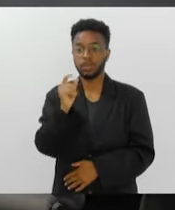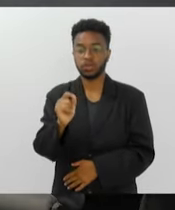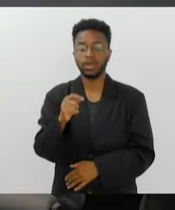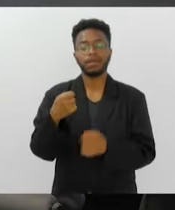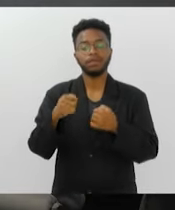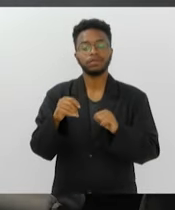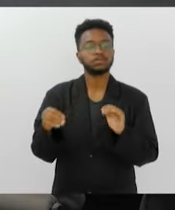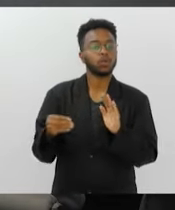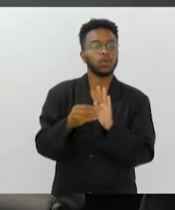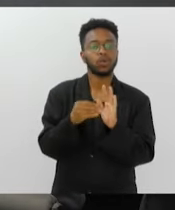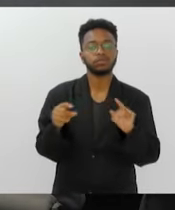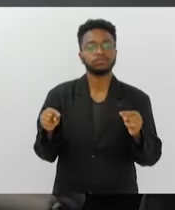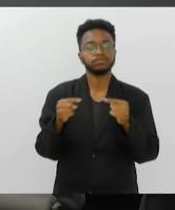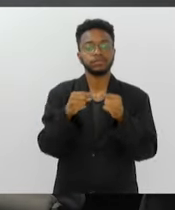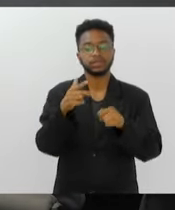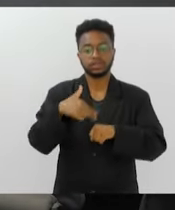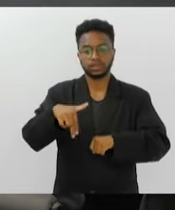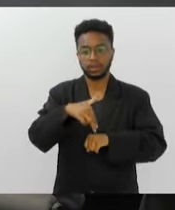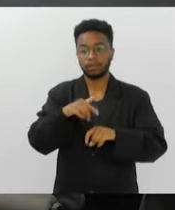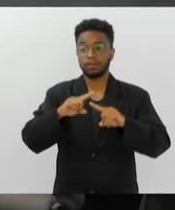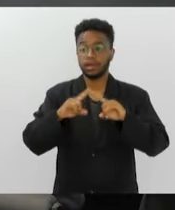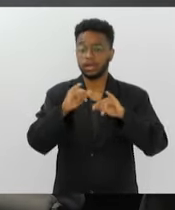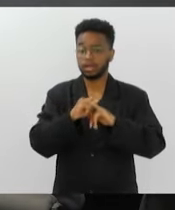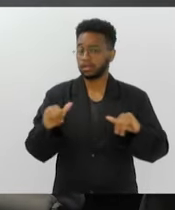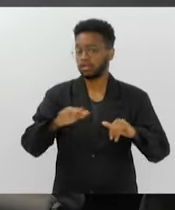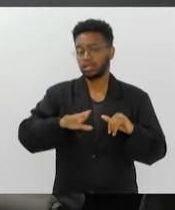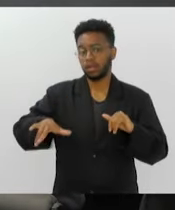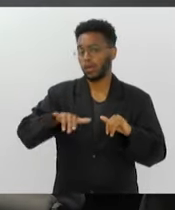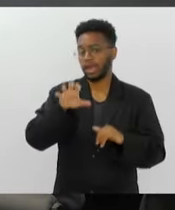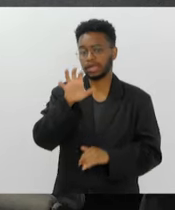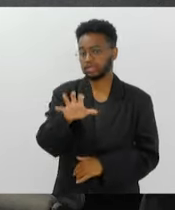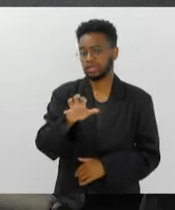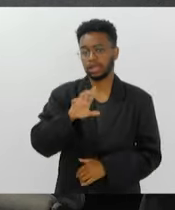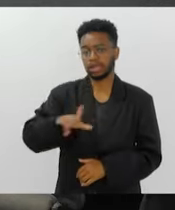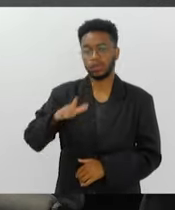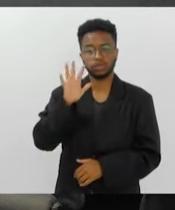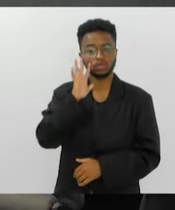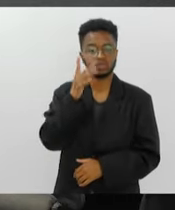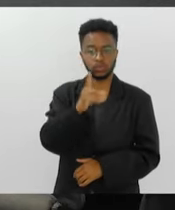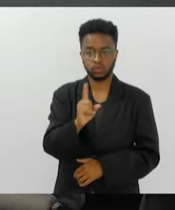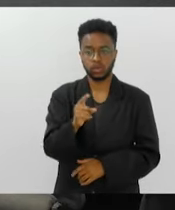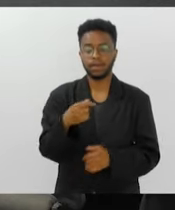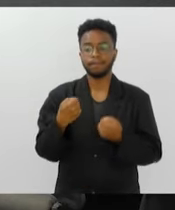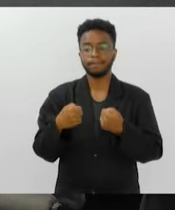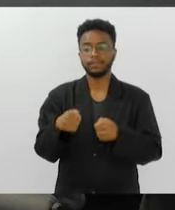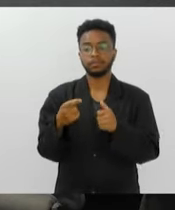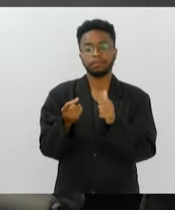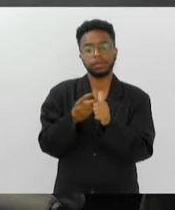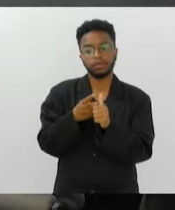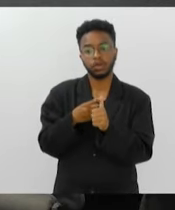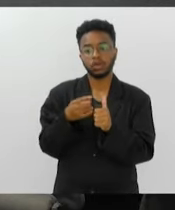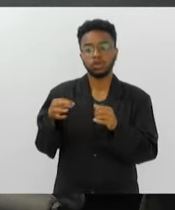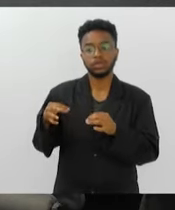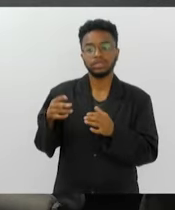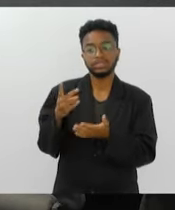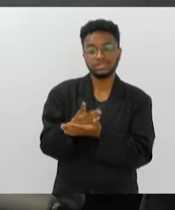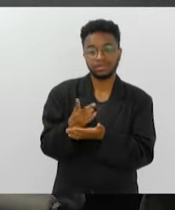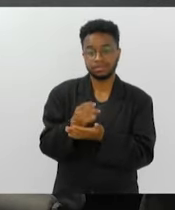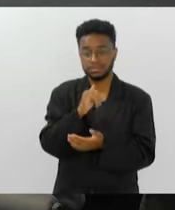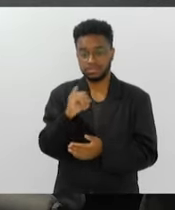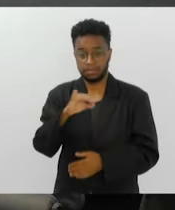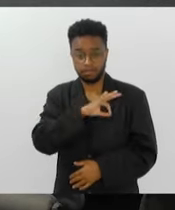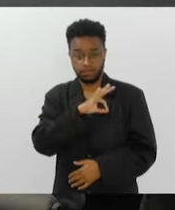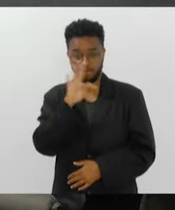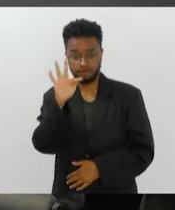lá infelizmente quero dizer pro senhor que não é isso não é essa a solução primeiro todas as vezes que a polícia